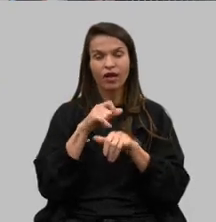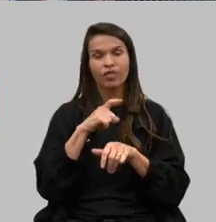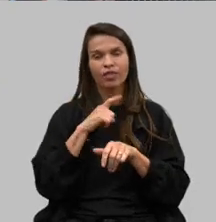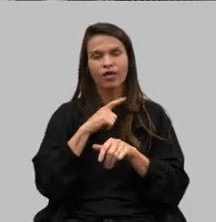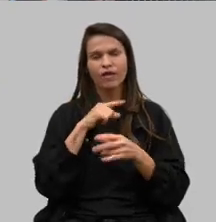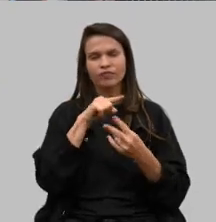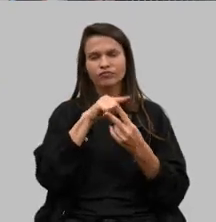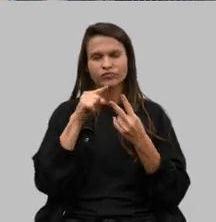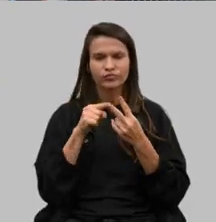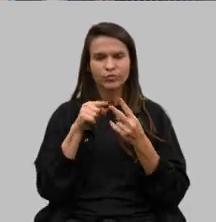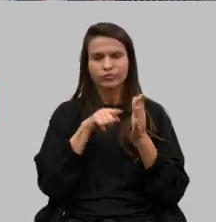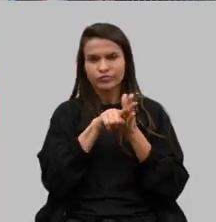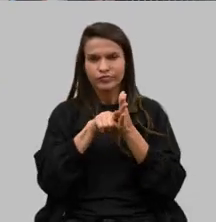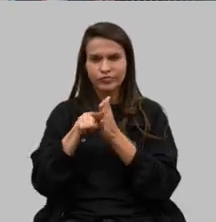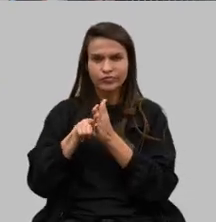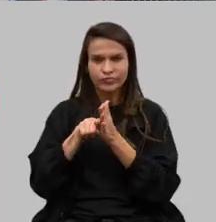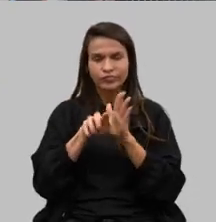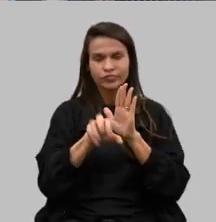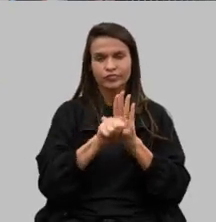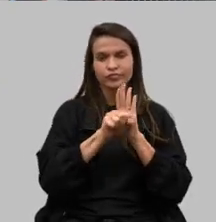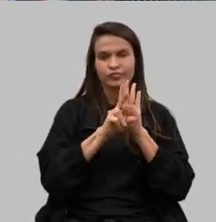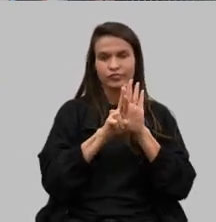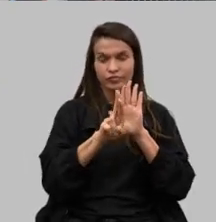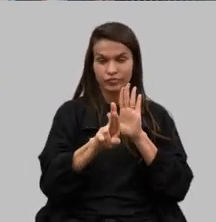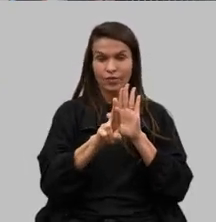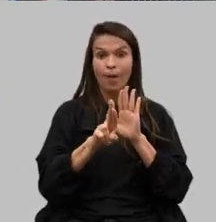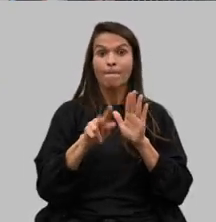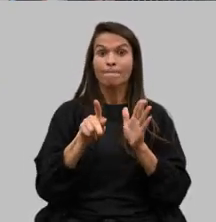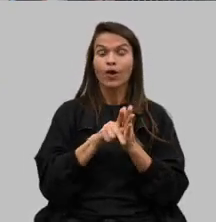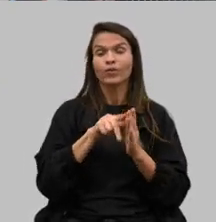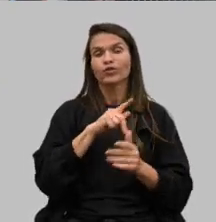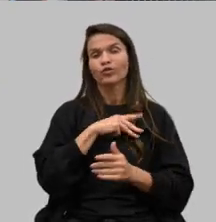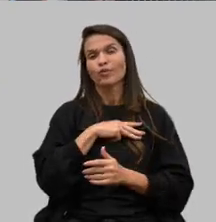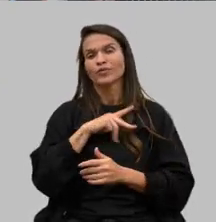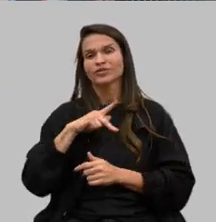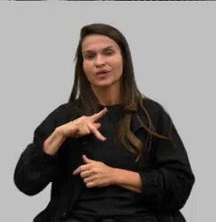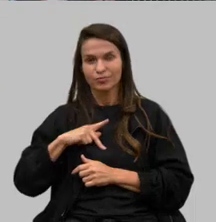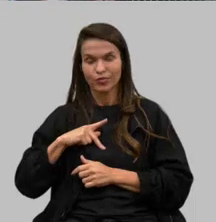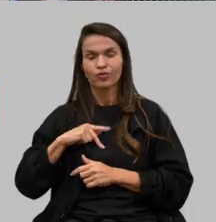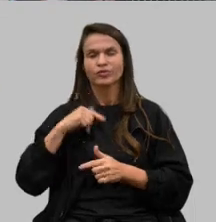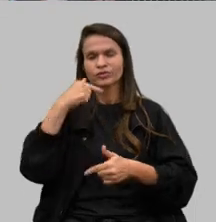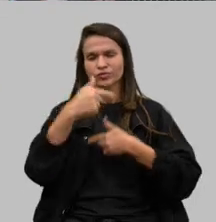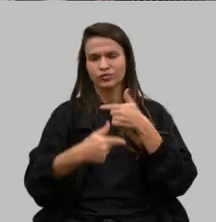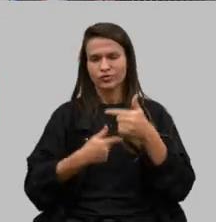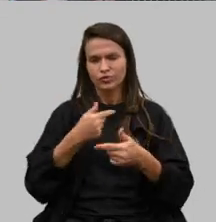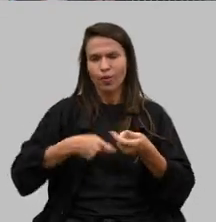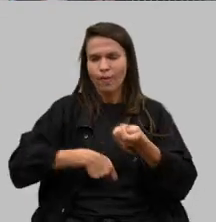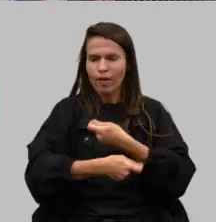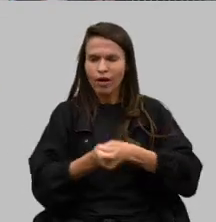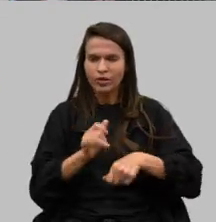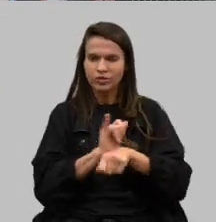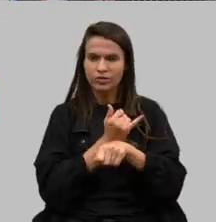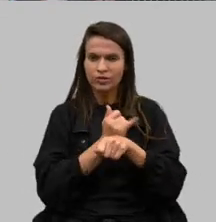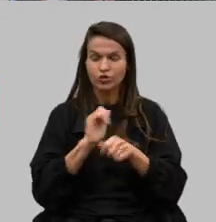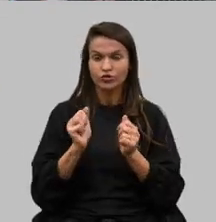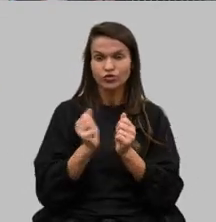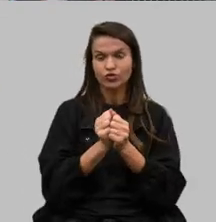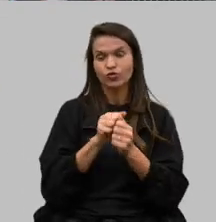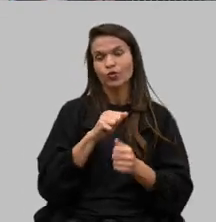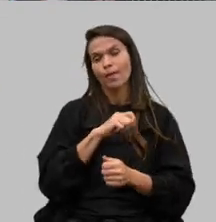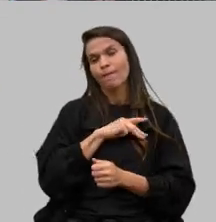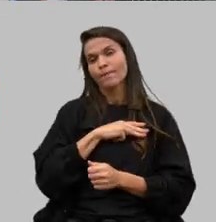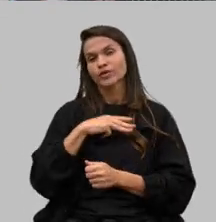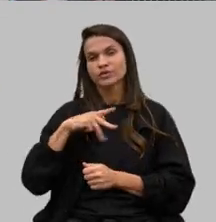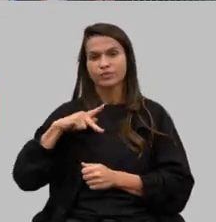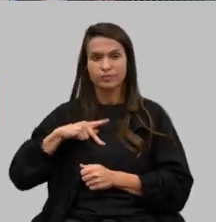checagem com auditorias externas do ministério público né a gente tem trabalhado em muita articulação com o ministério público no que